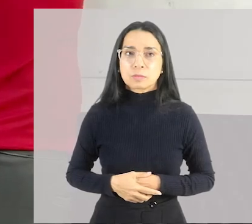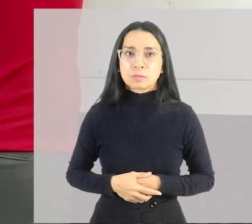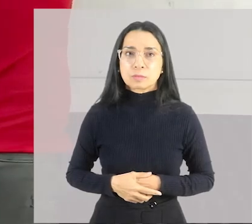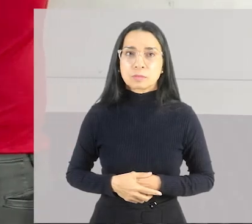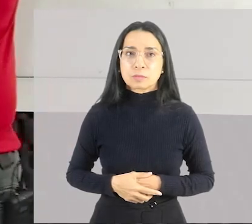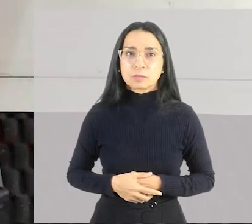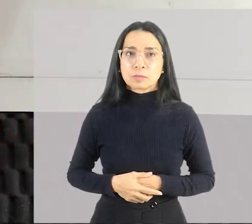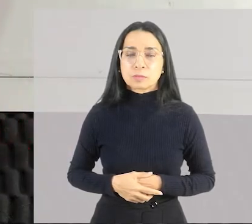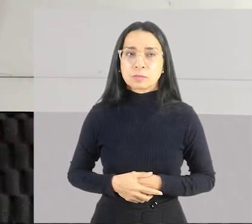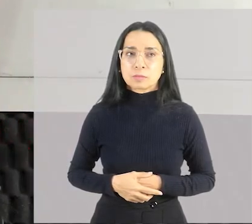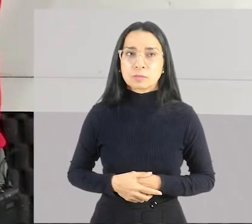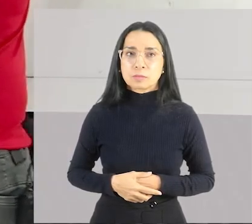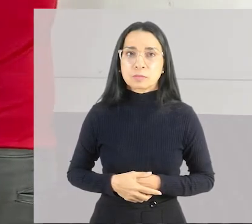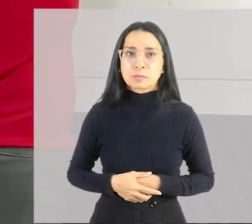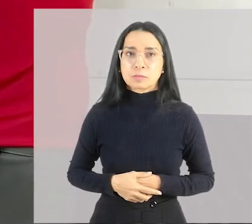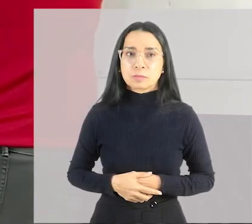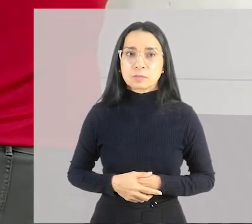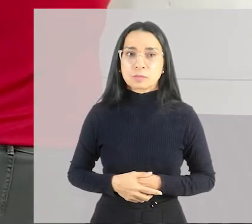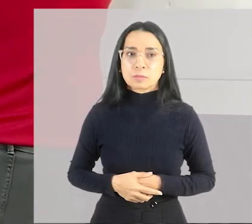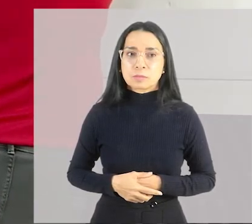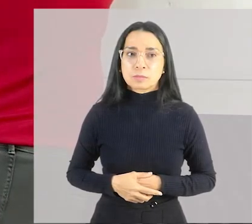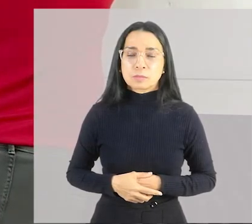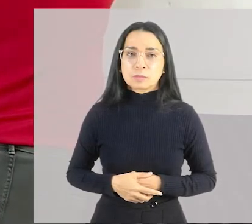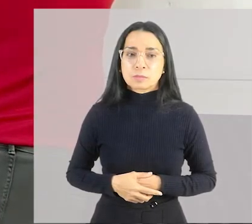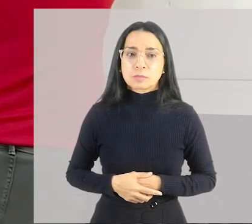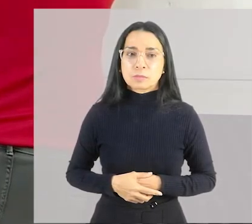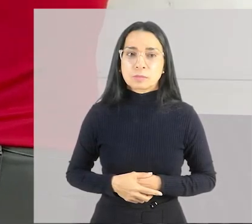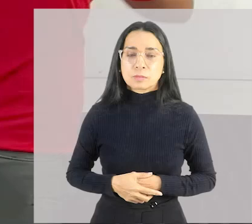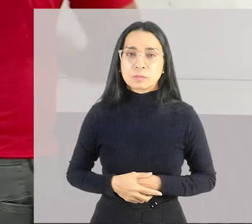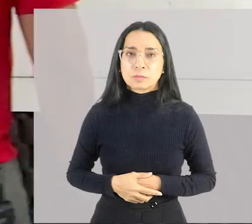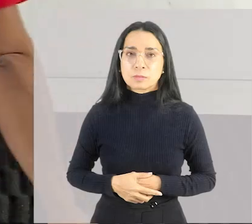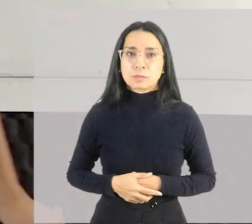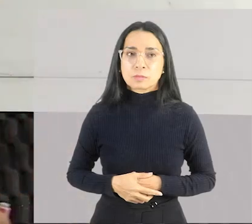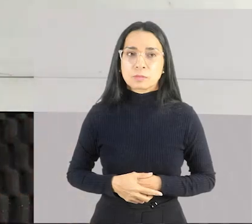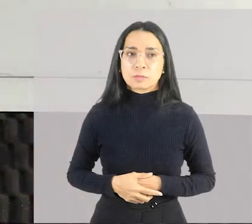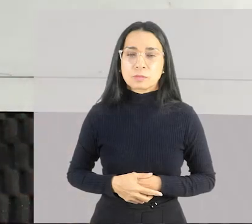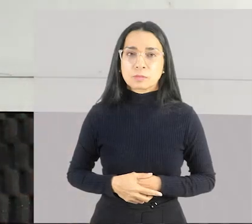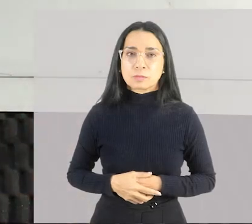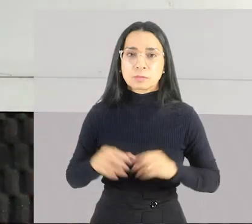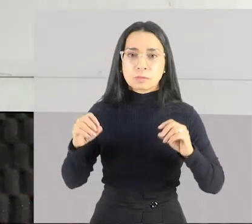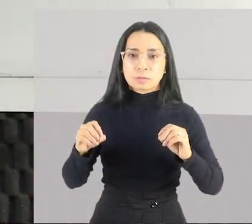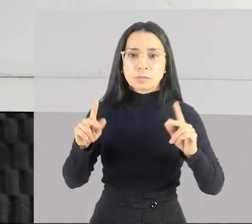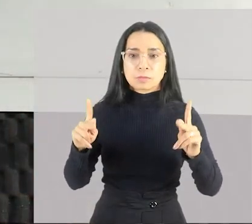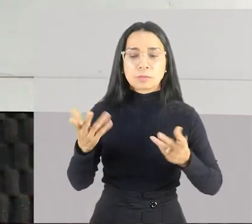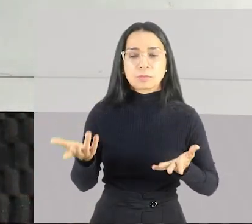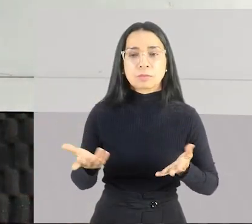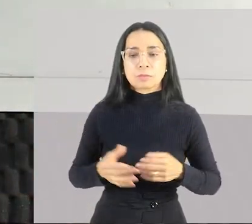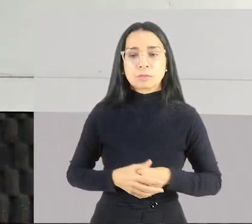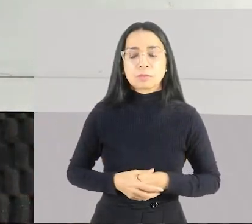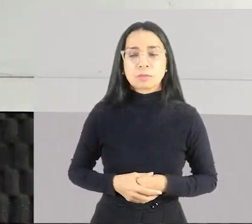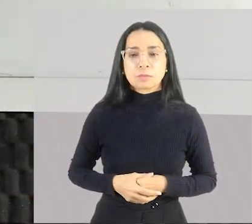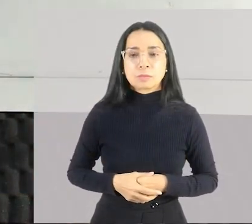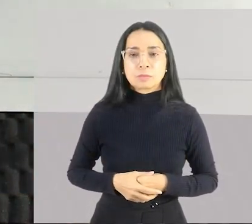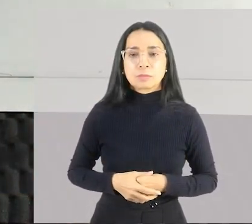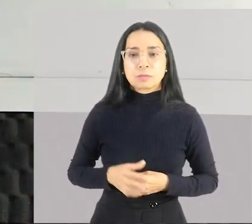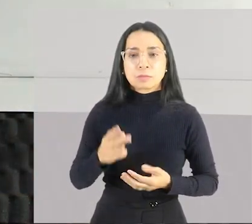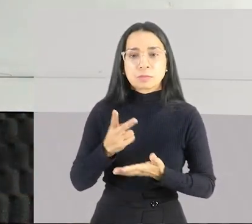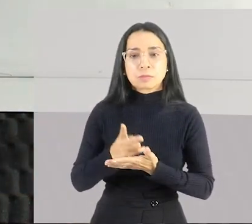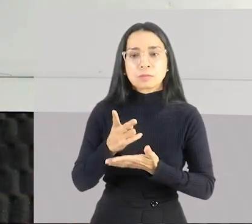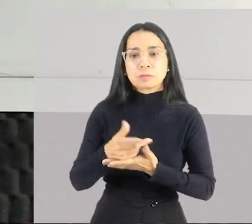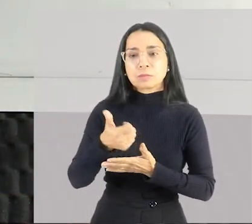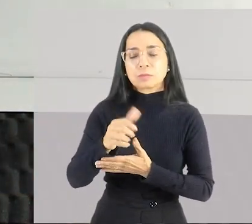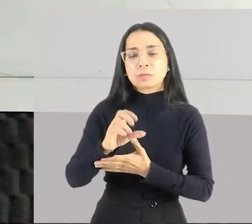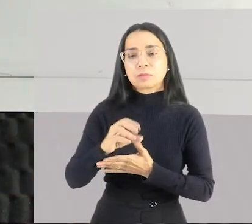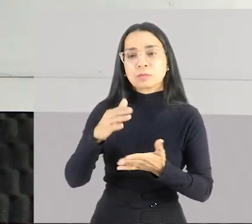outro e aqui a diferença aqui 5 fatorial Tá eu vou prosseguir esse 10 até no